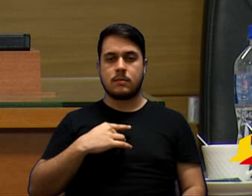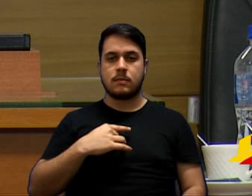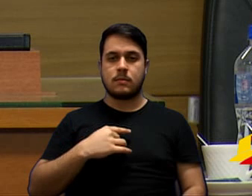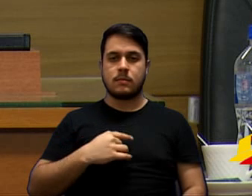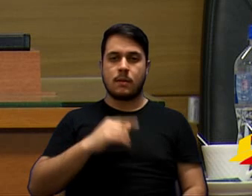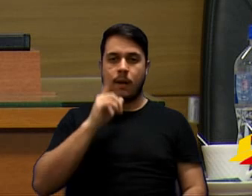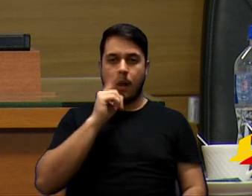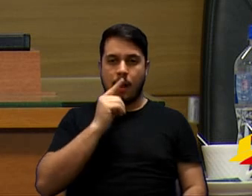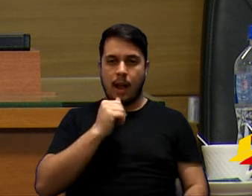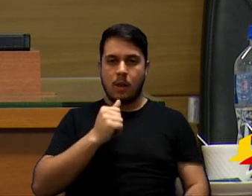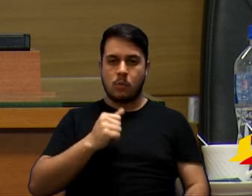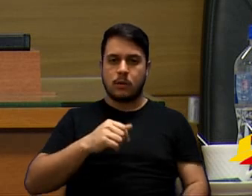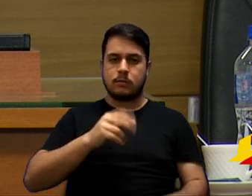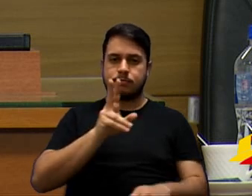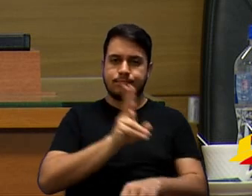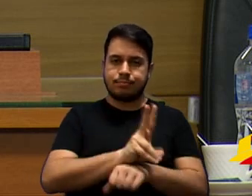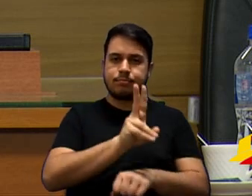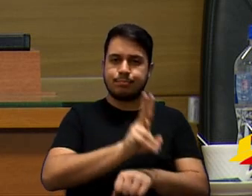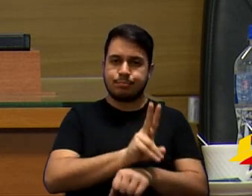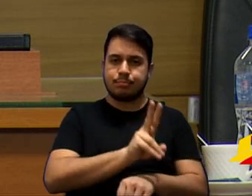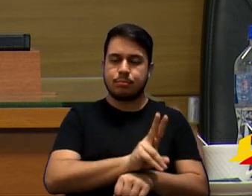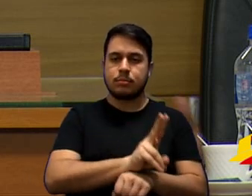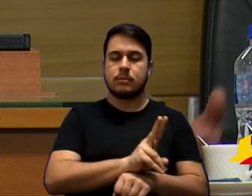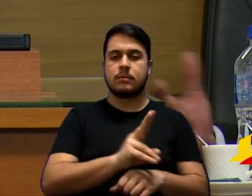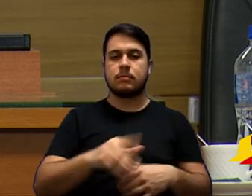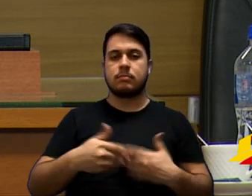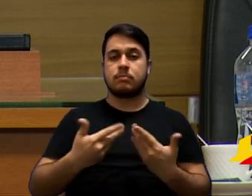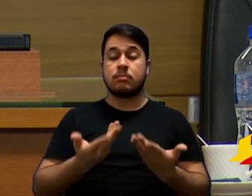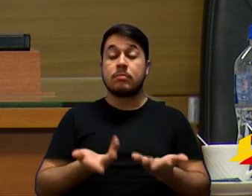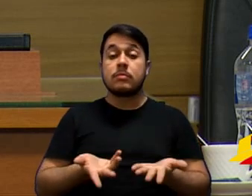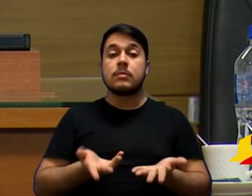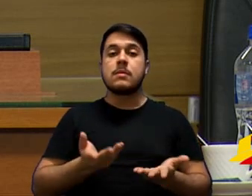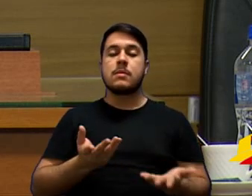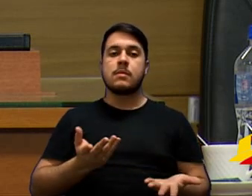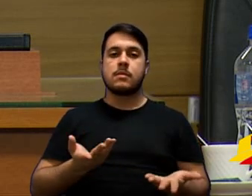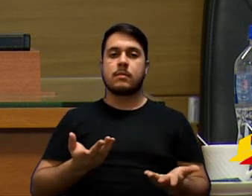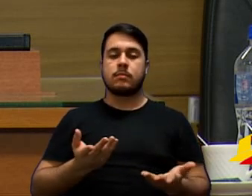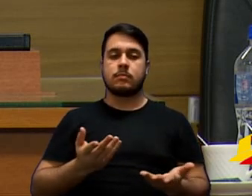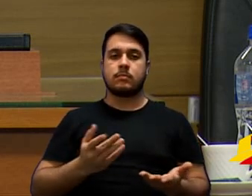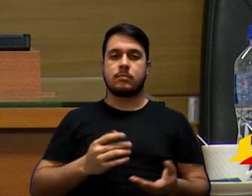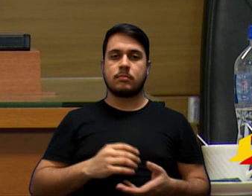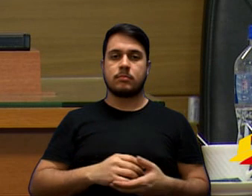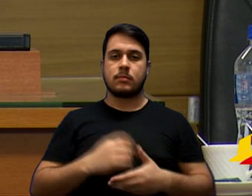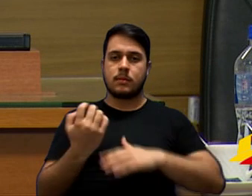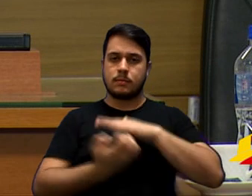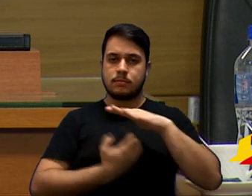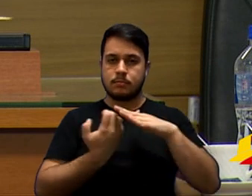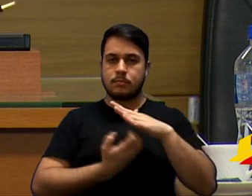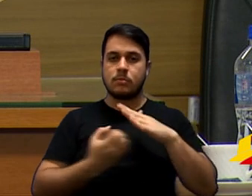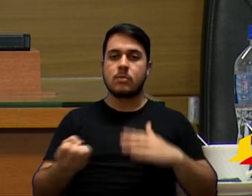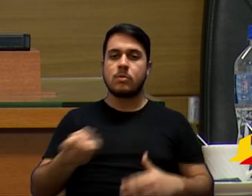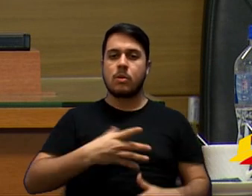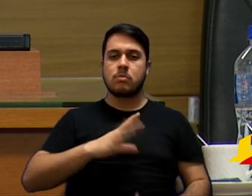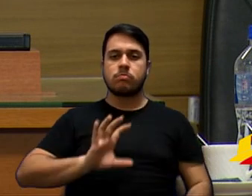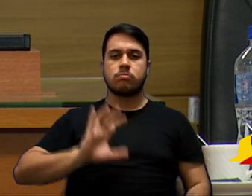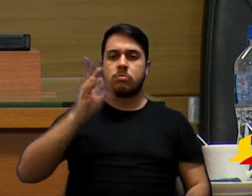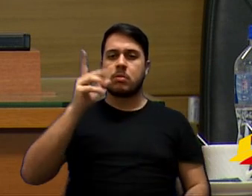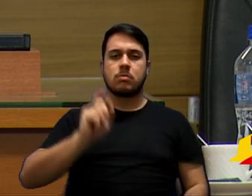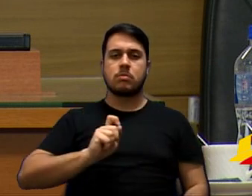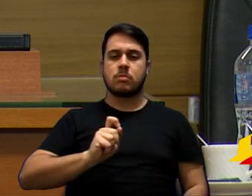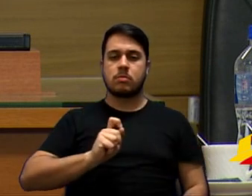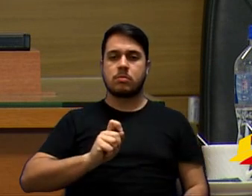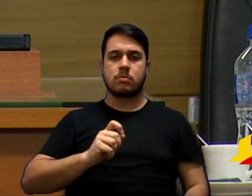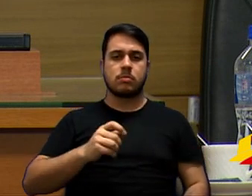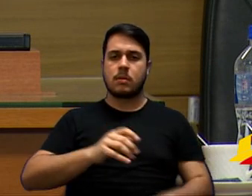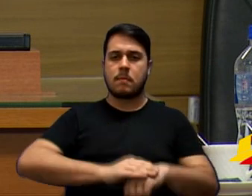água é o que o impacto que serão esses novos empreendimentos que quem temos notícias que para mais de